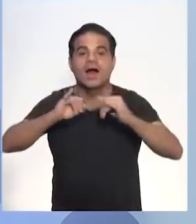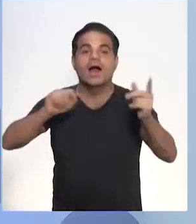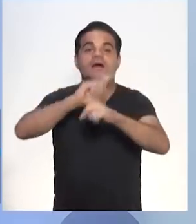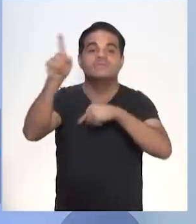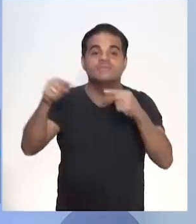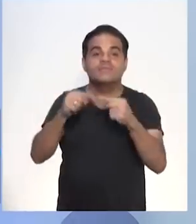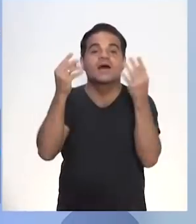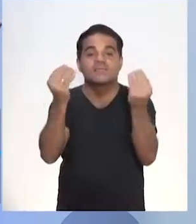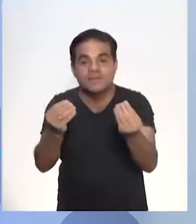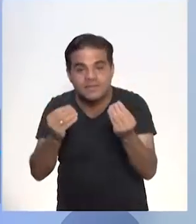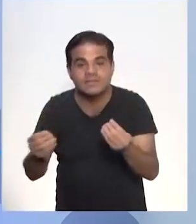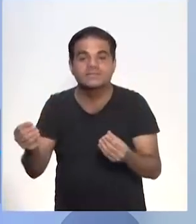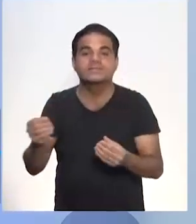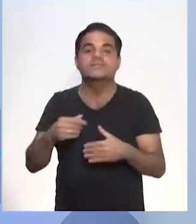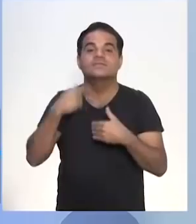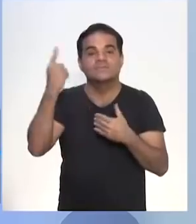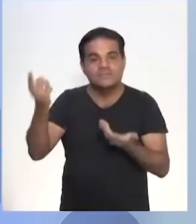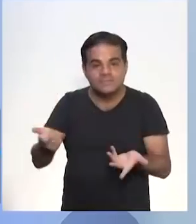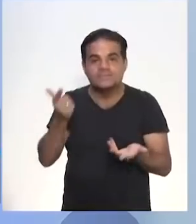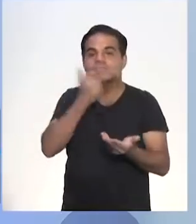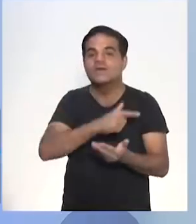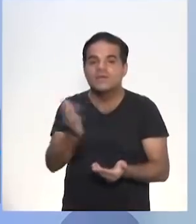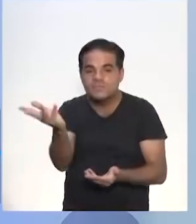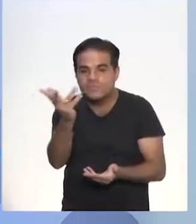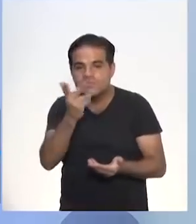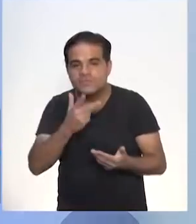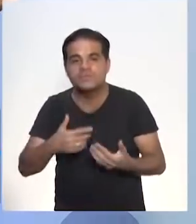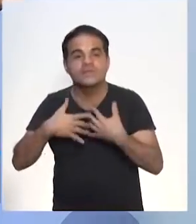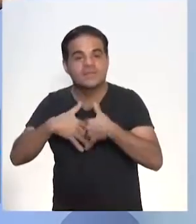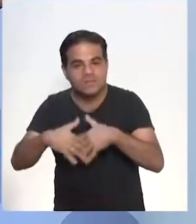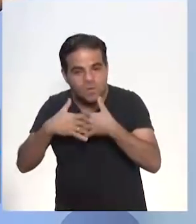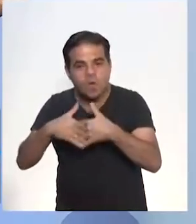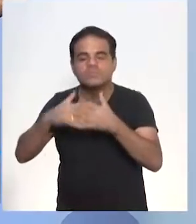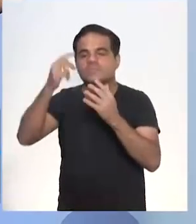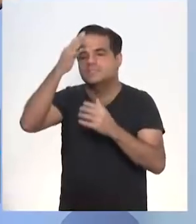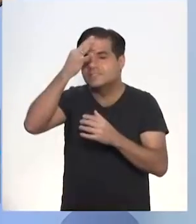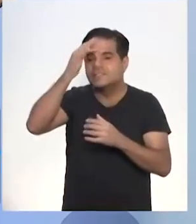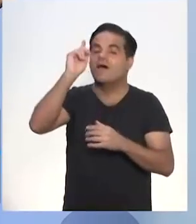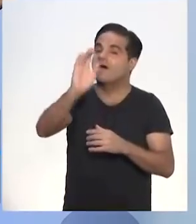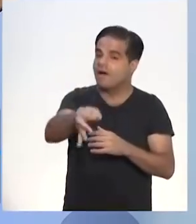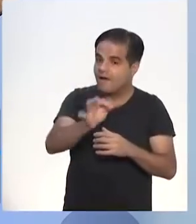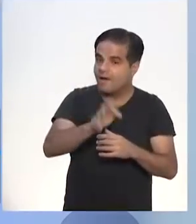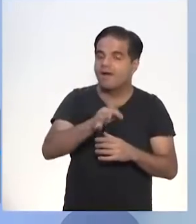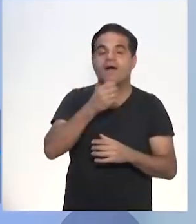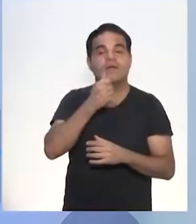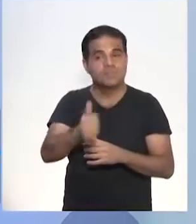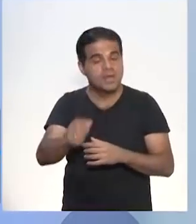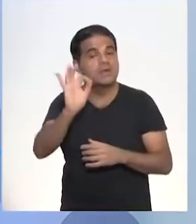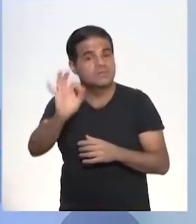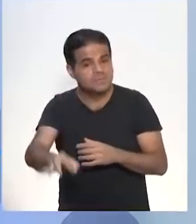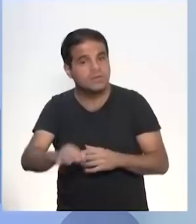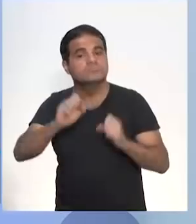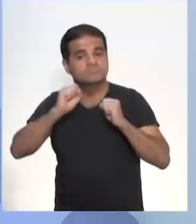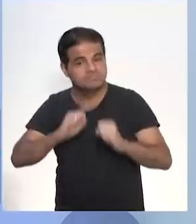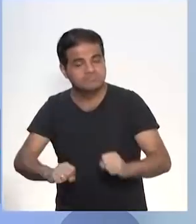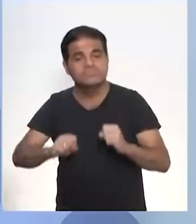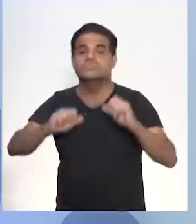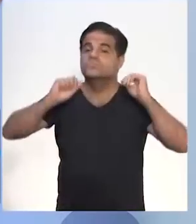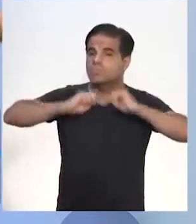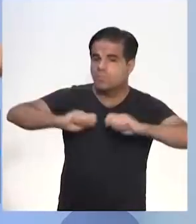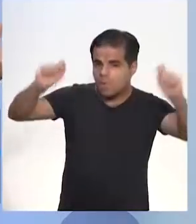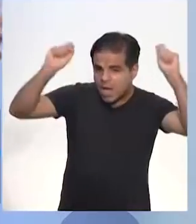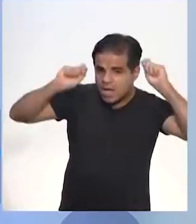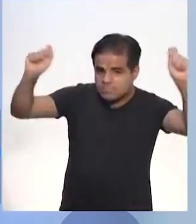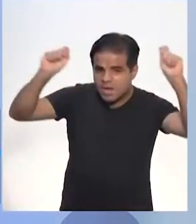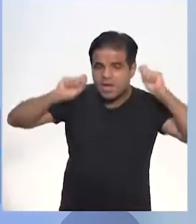de convencer o público, conscientizar. Conscientizar. Opa, apareceu aqui, Pode ser institucional, uma campanha mesmo,